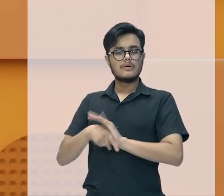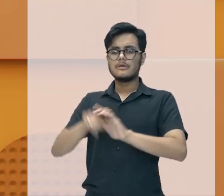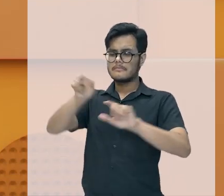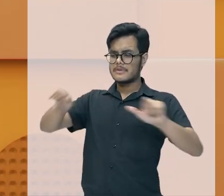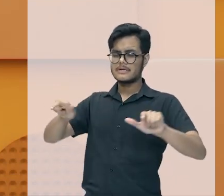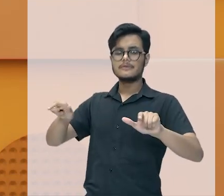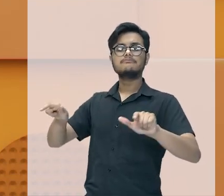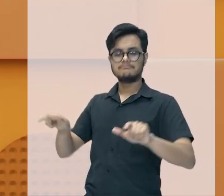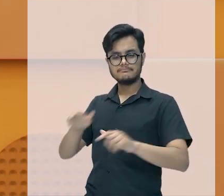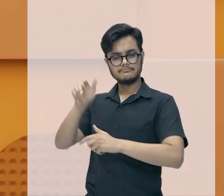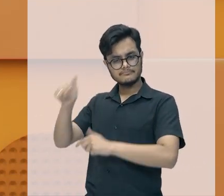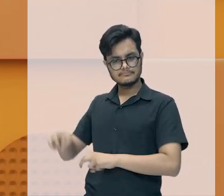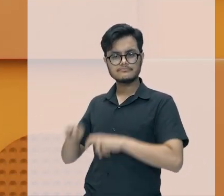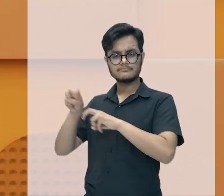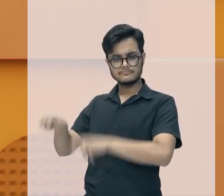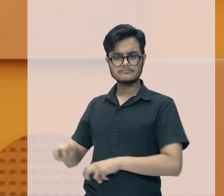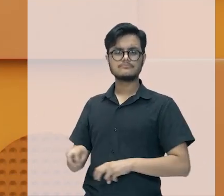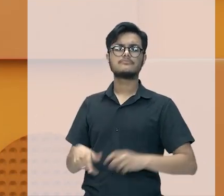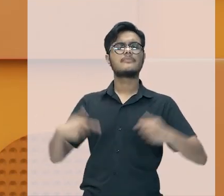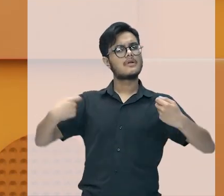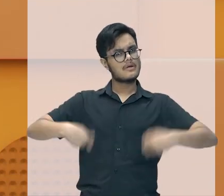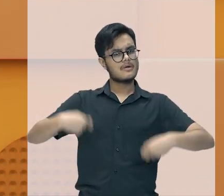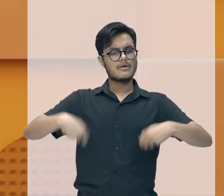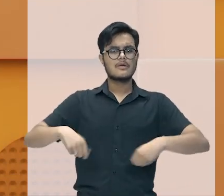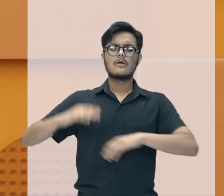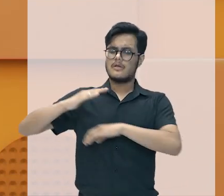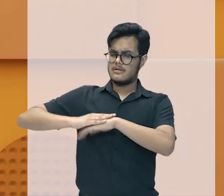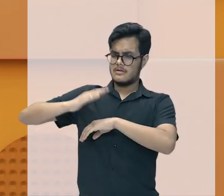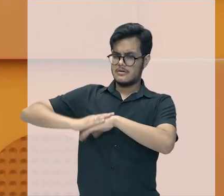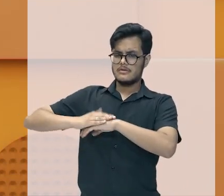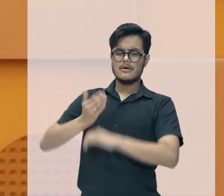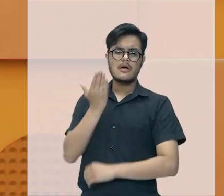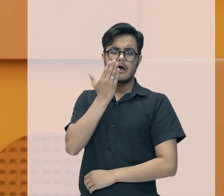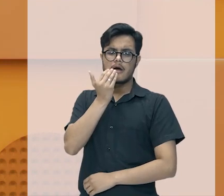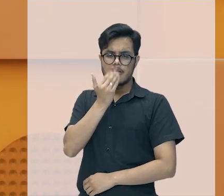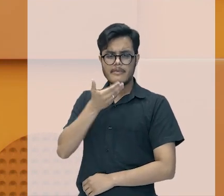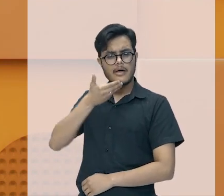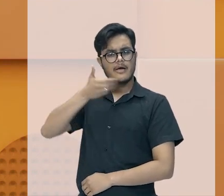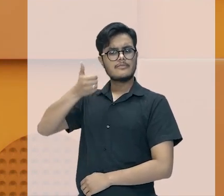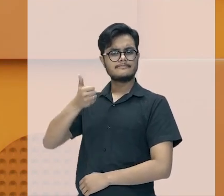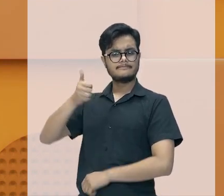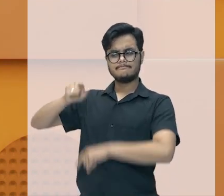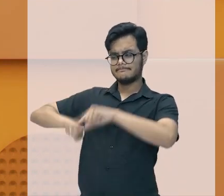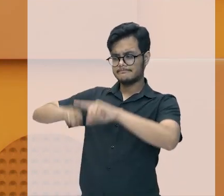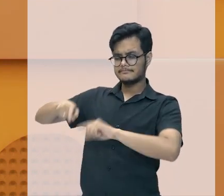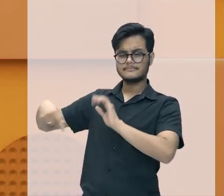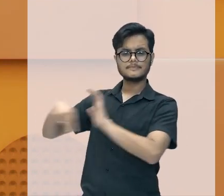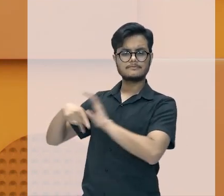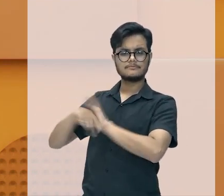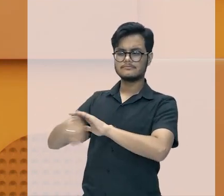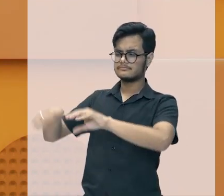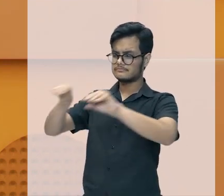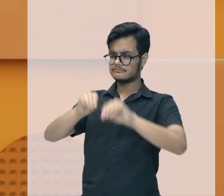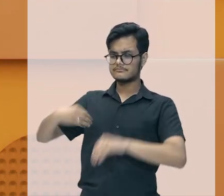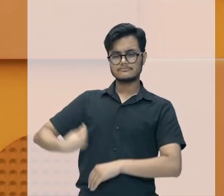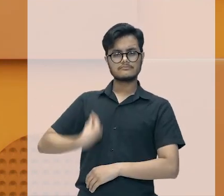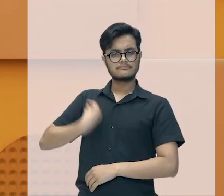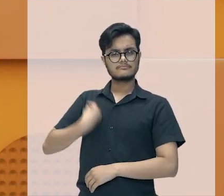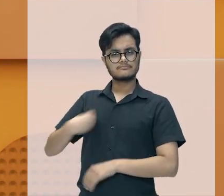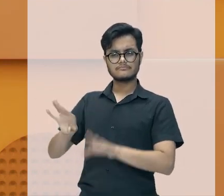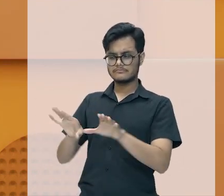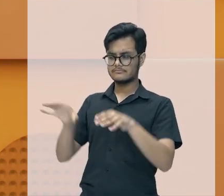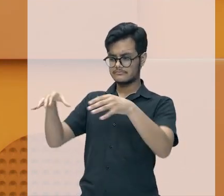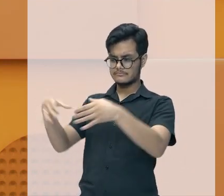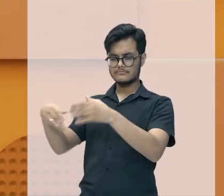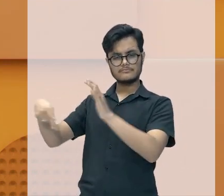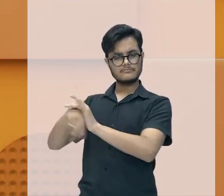camponeses. Cada feudo senhorio buscava ser autossustentável, ou seja, a produção era para manter as pessoas que moravam dentro do